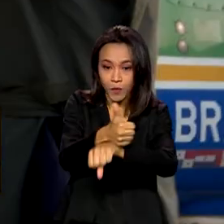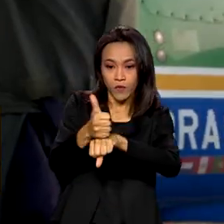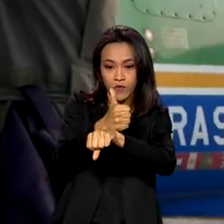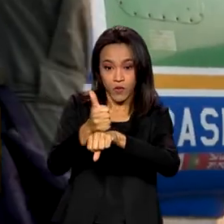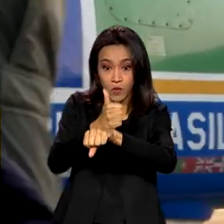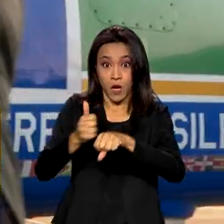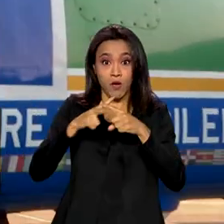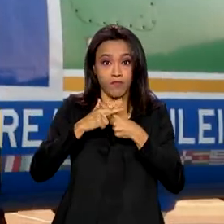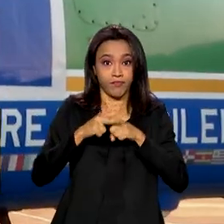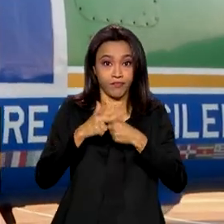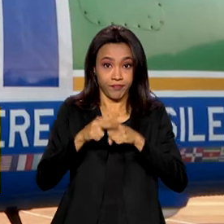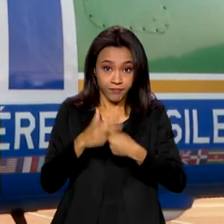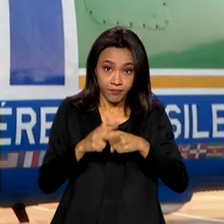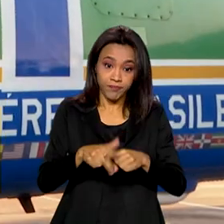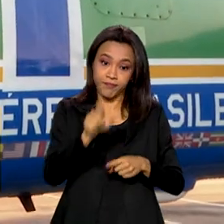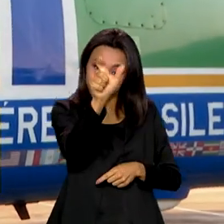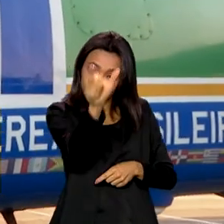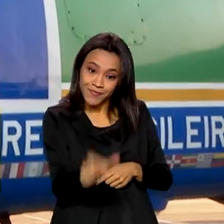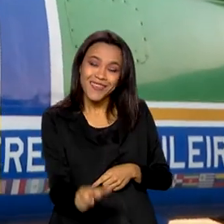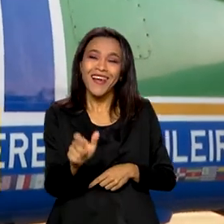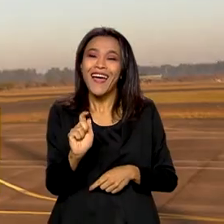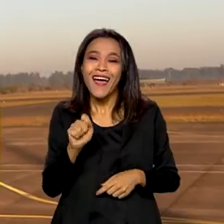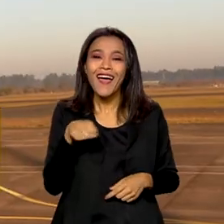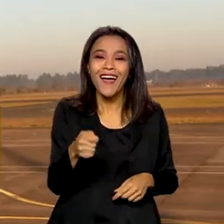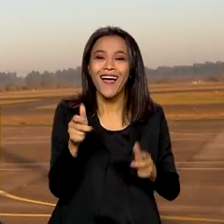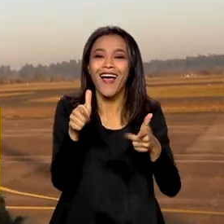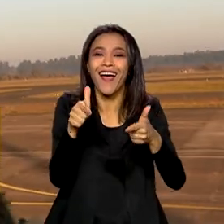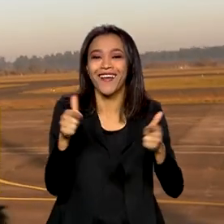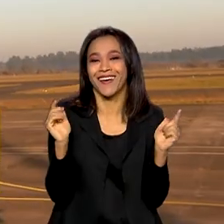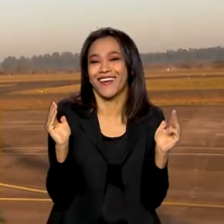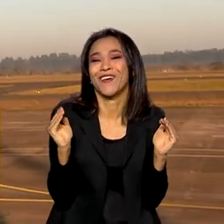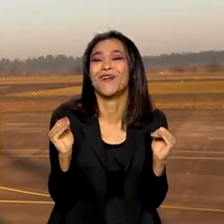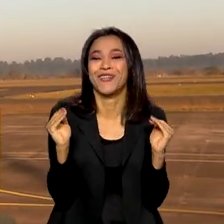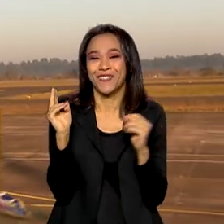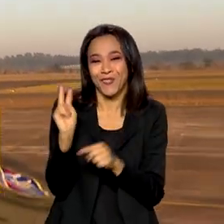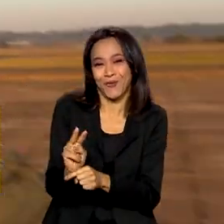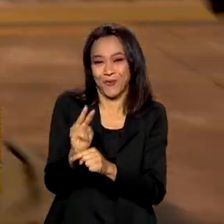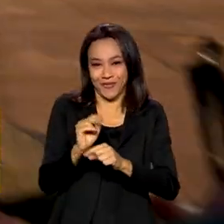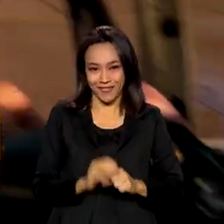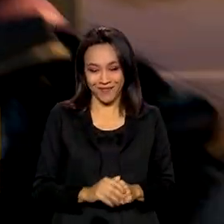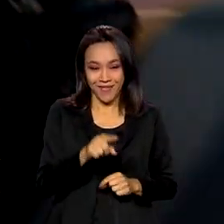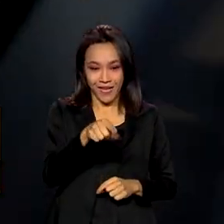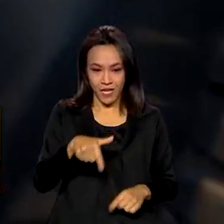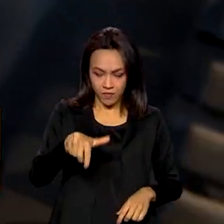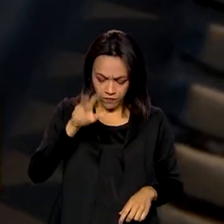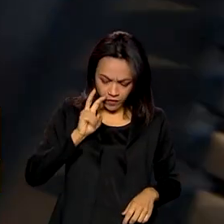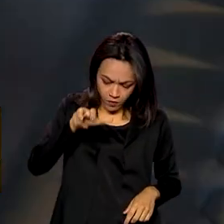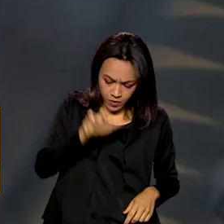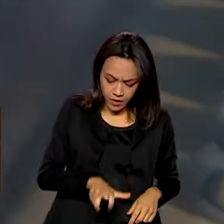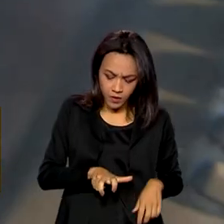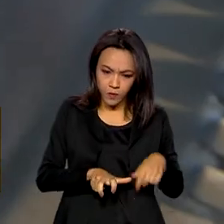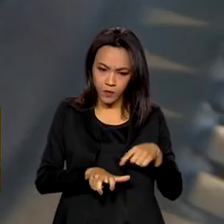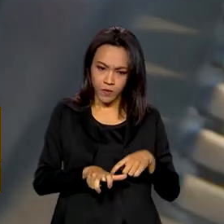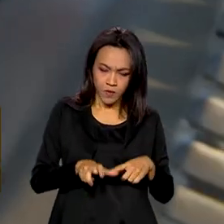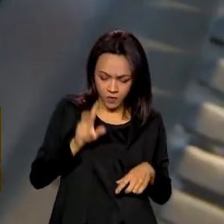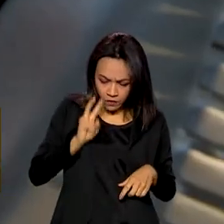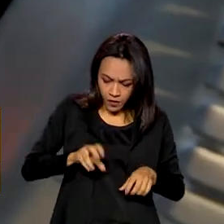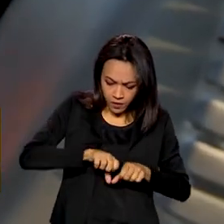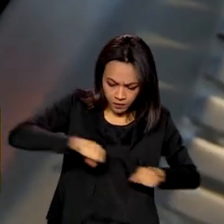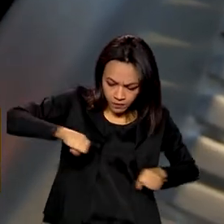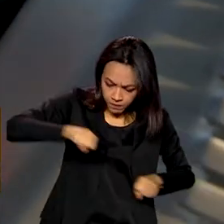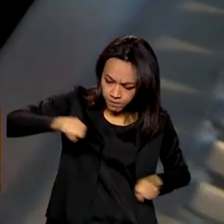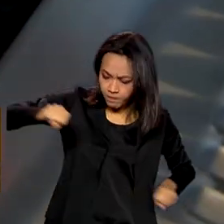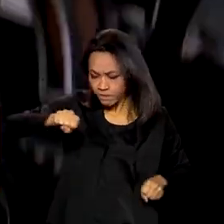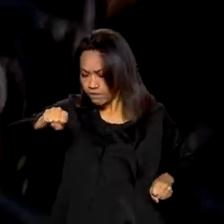em mecânica, também chamado de anjo da guarda. Inicio verificando aqui o assento, o estado dele. Se as fitas elas estão